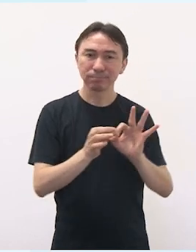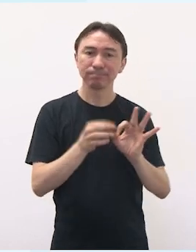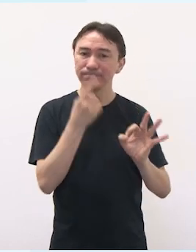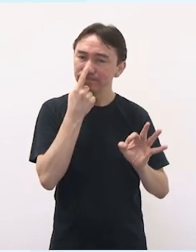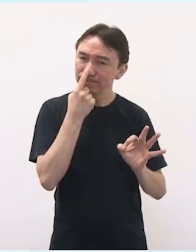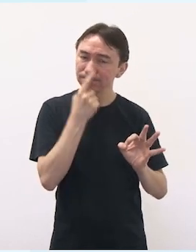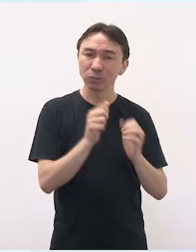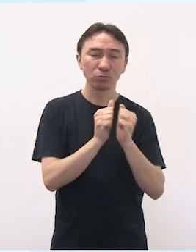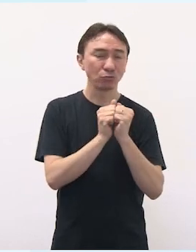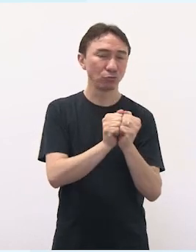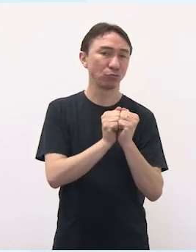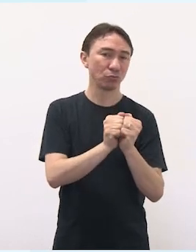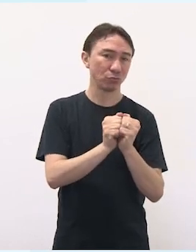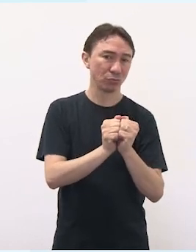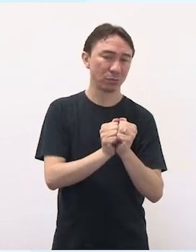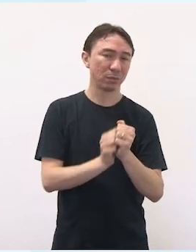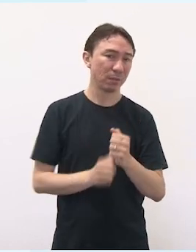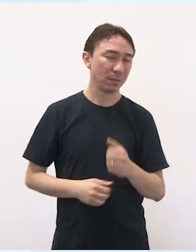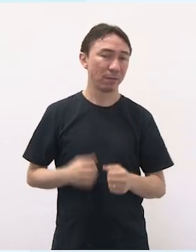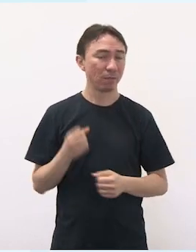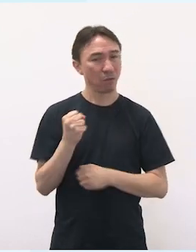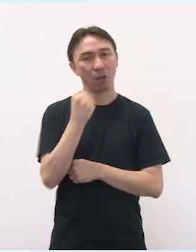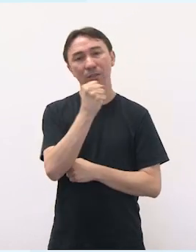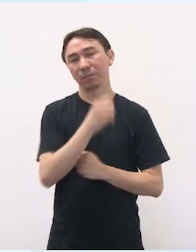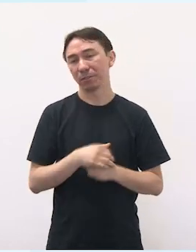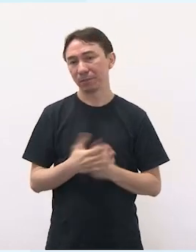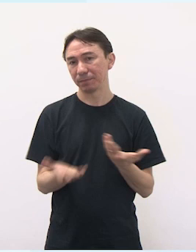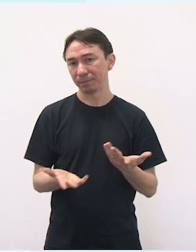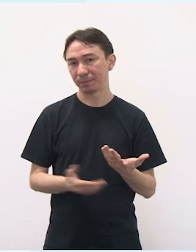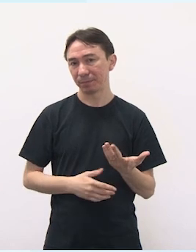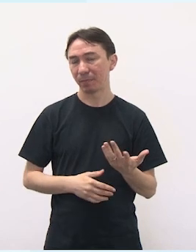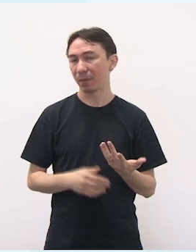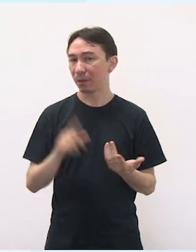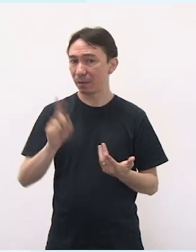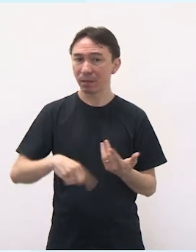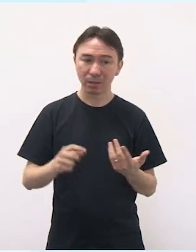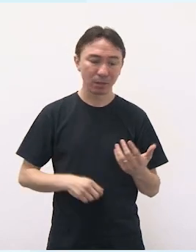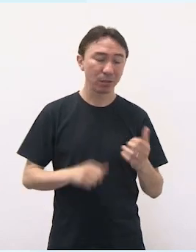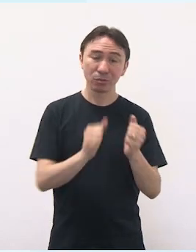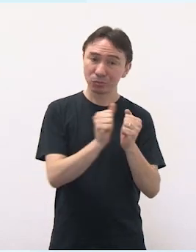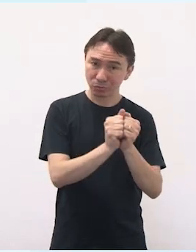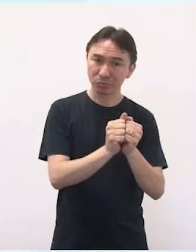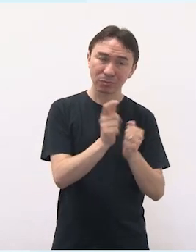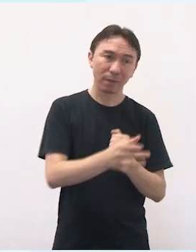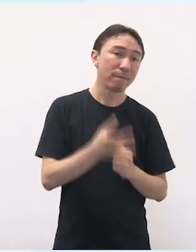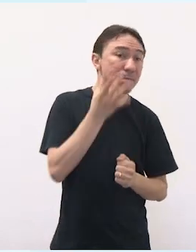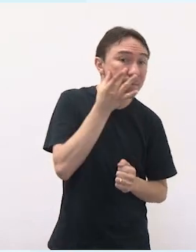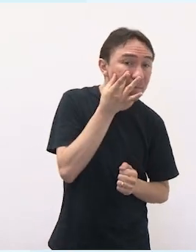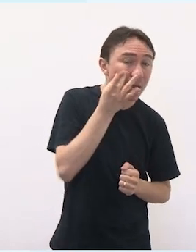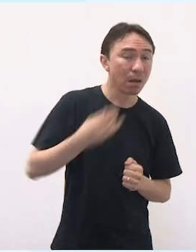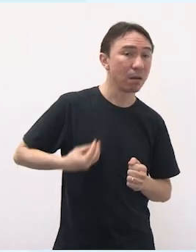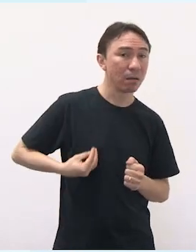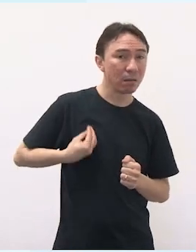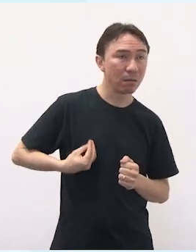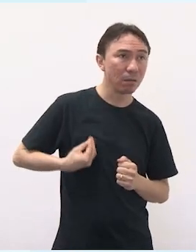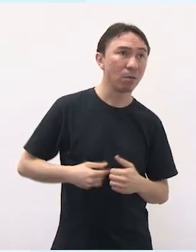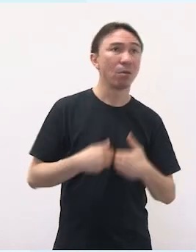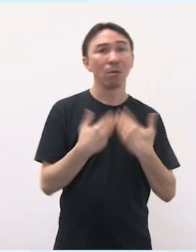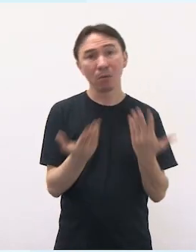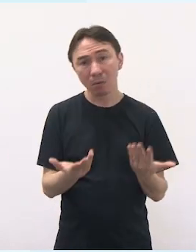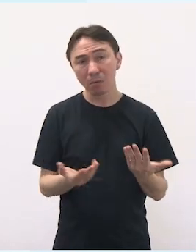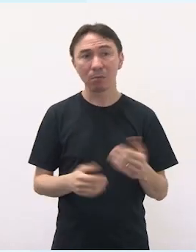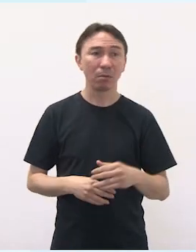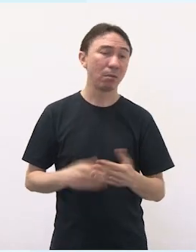e que possa tanto envolver ações presenciais, como ações que sejam possíveis de serem feitas pelas